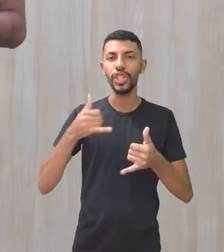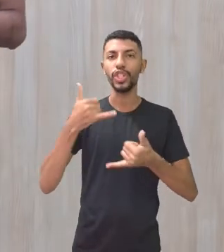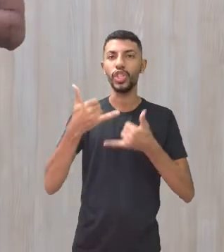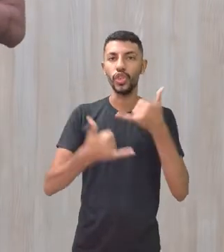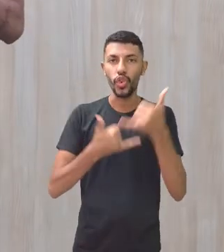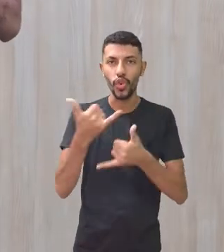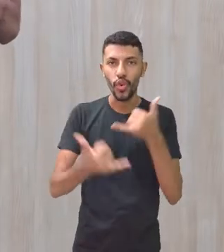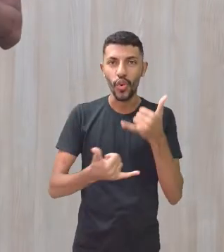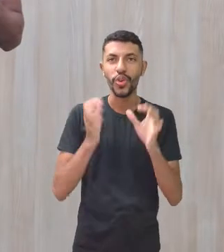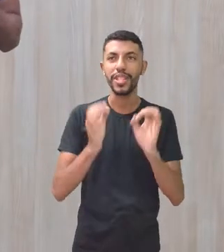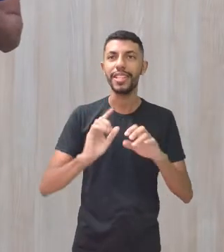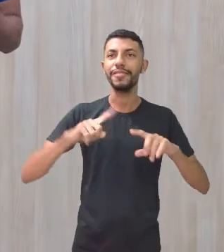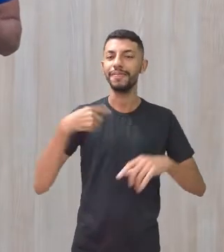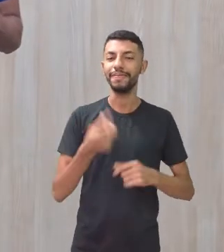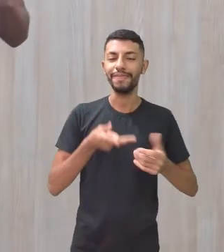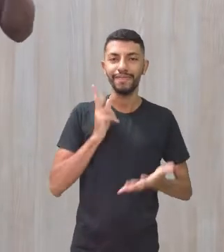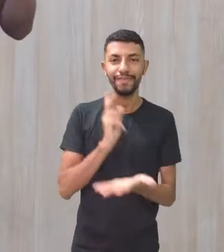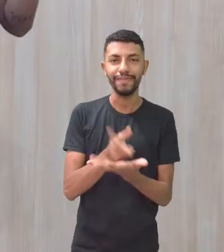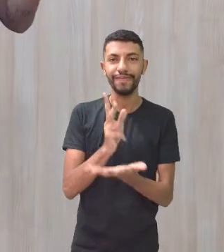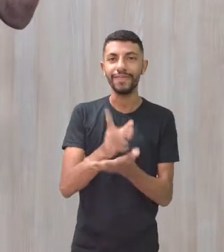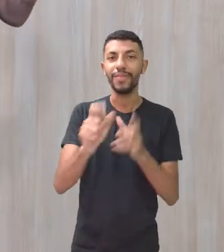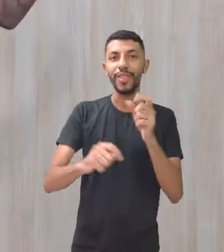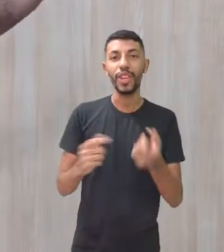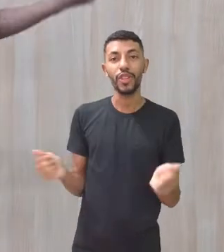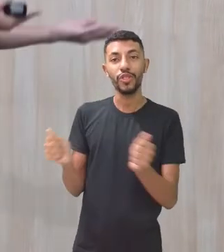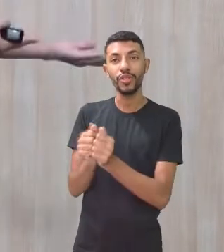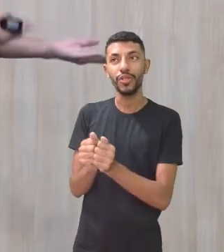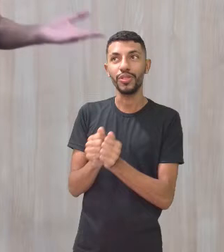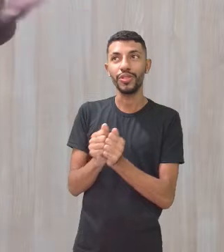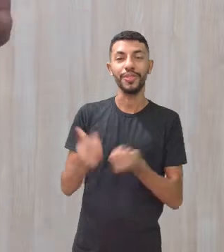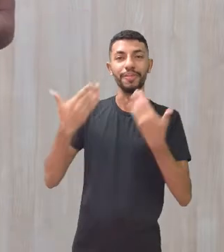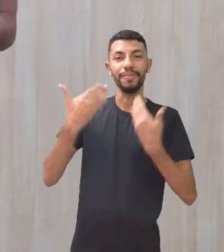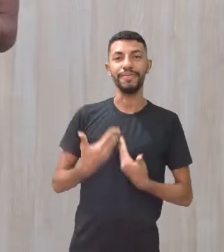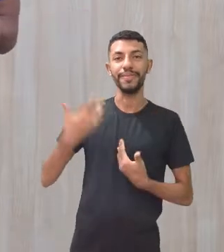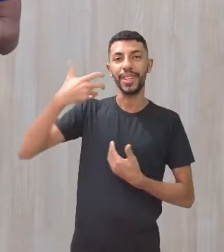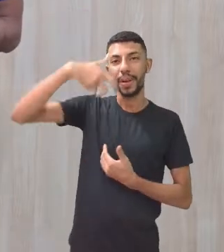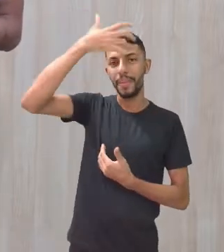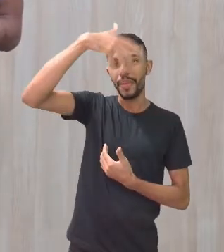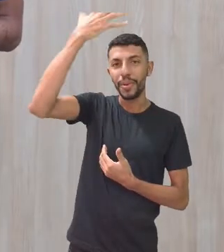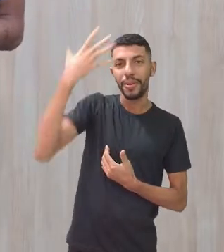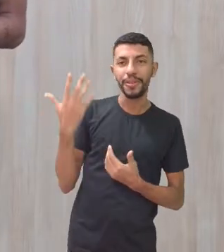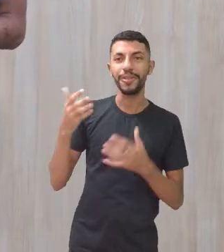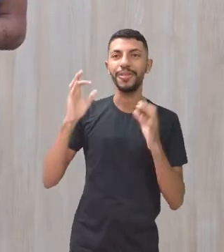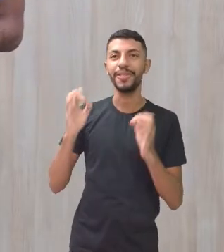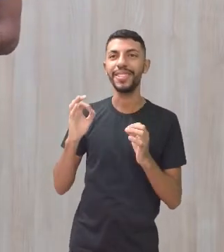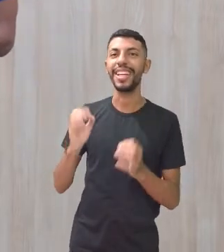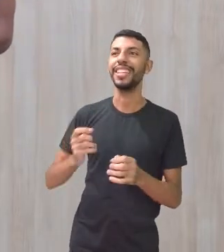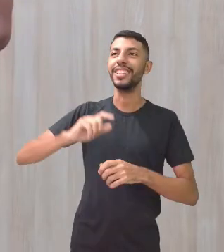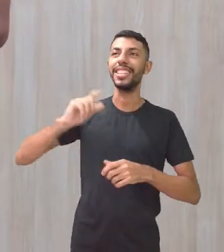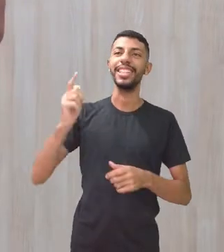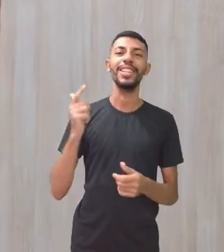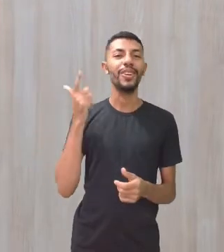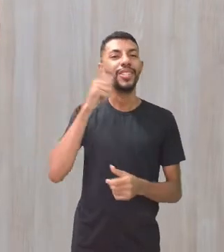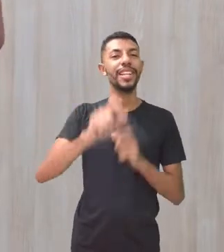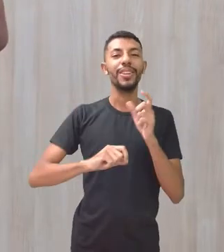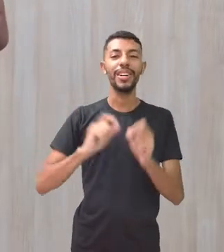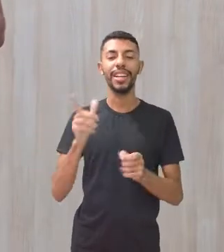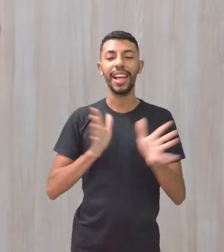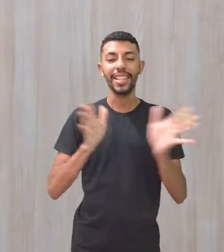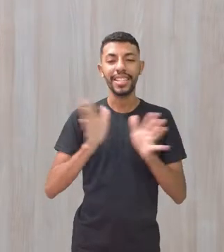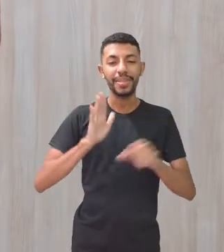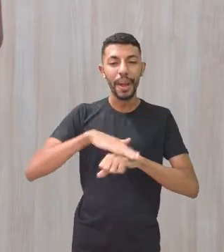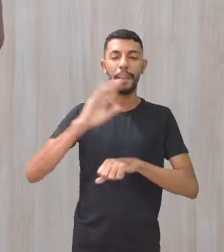E vamos dar continuidade aqui hoje acompanhado de Bruno, que está aqui tornando a nossa aula